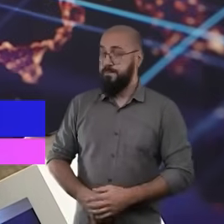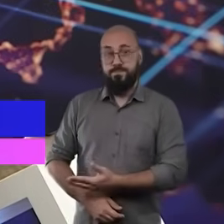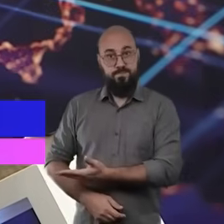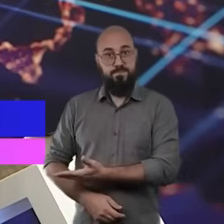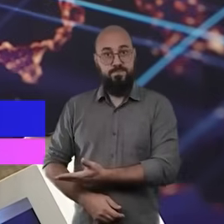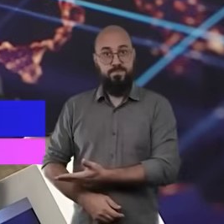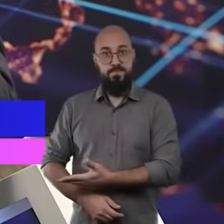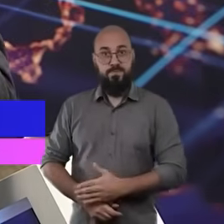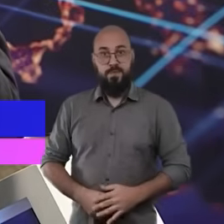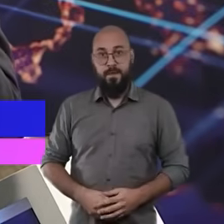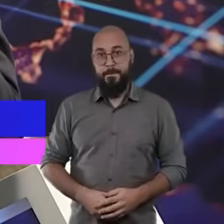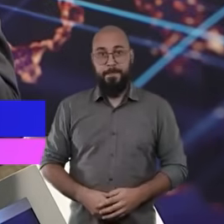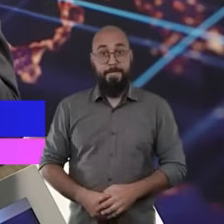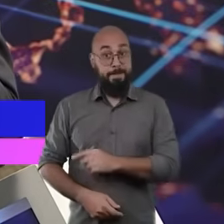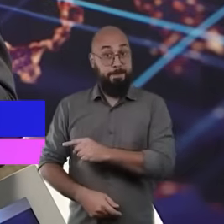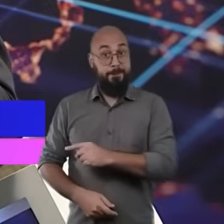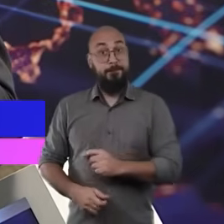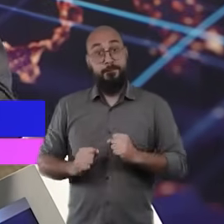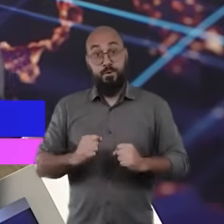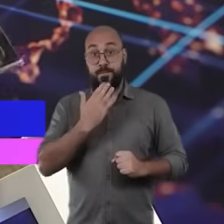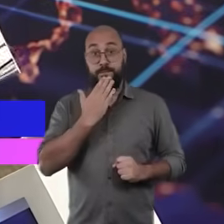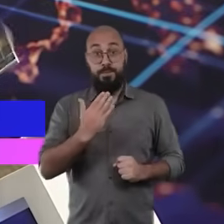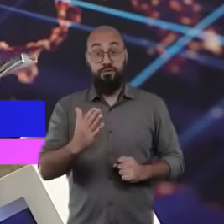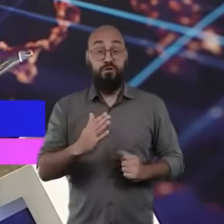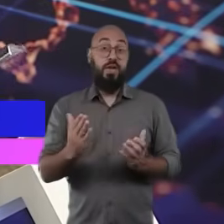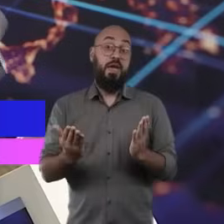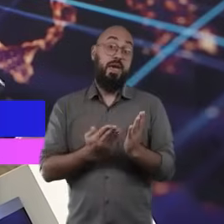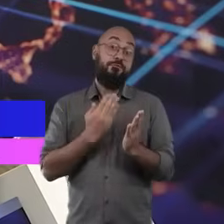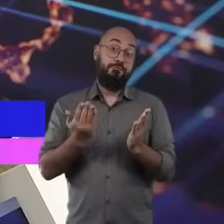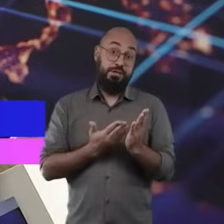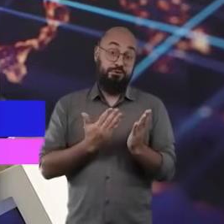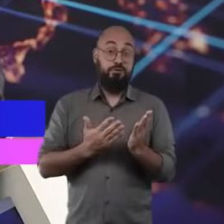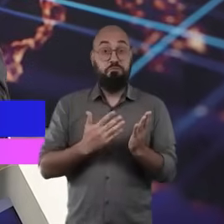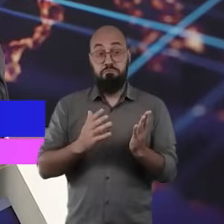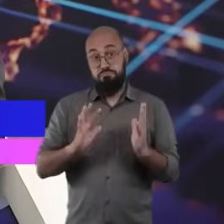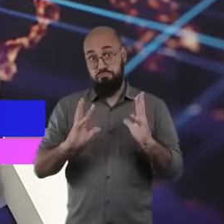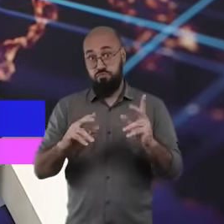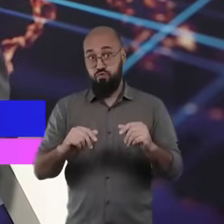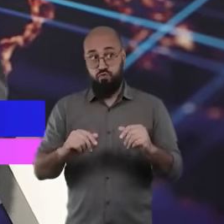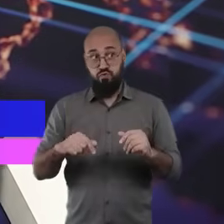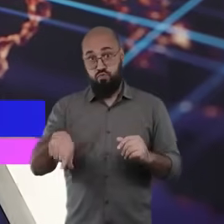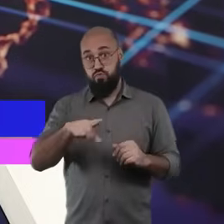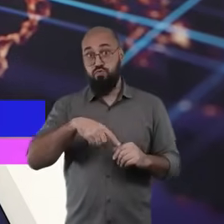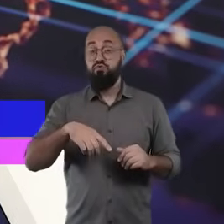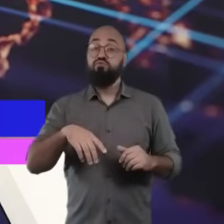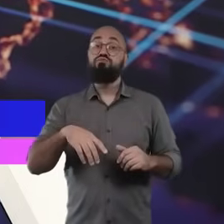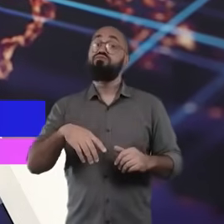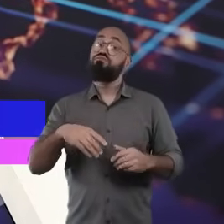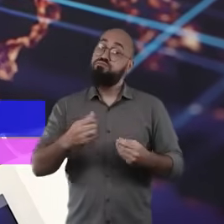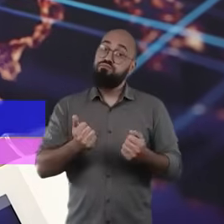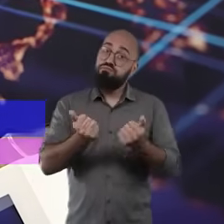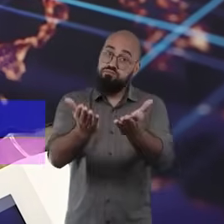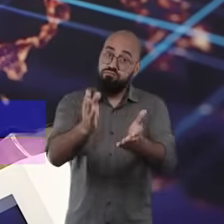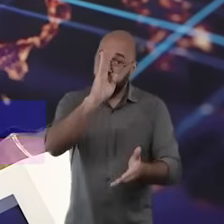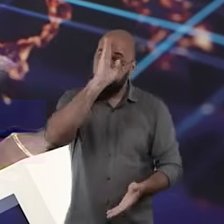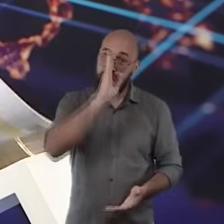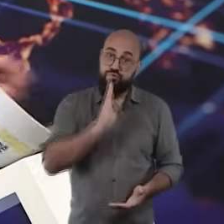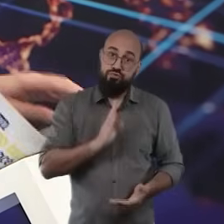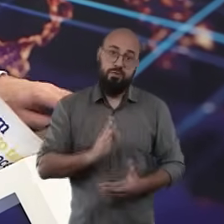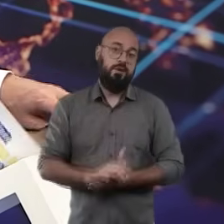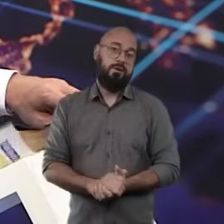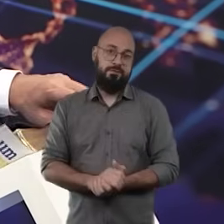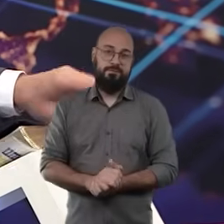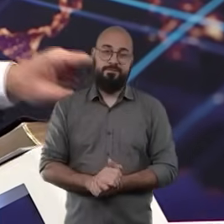novotempo.com/escola bíblica. Então você peça a sua revista Eu Creio e a nossa equipe vai ter a alegria de mandar esse material para você.